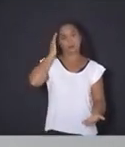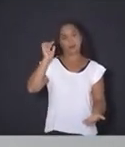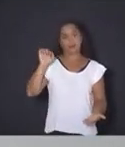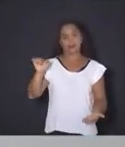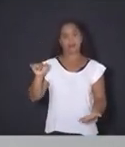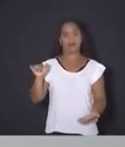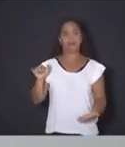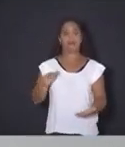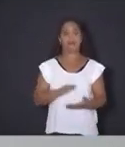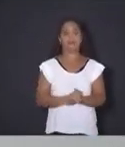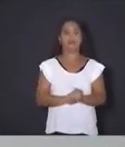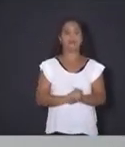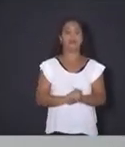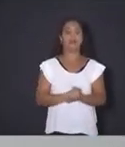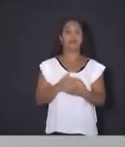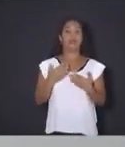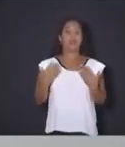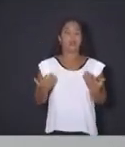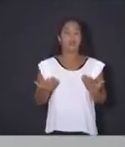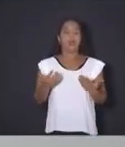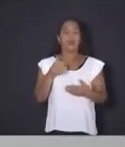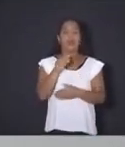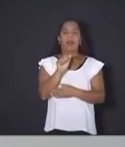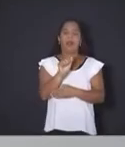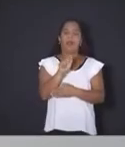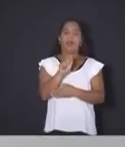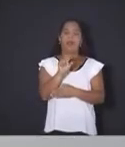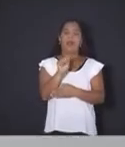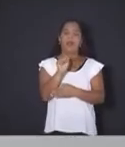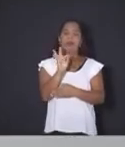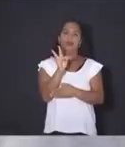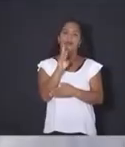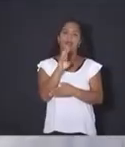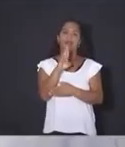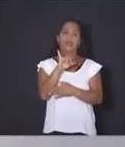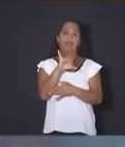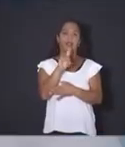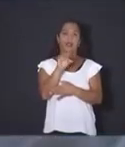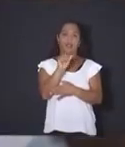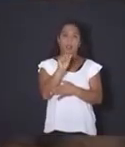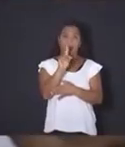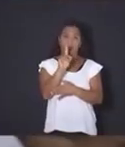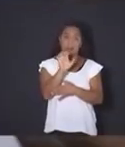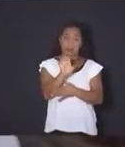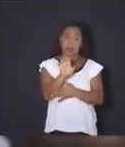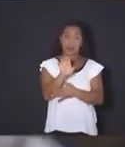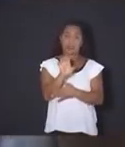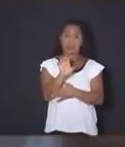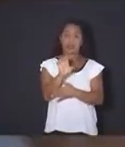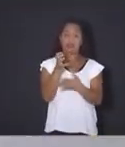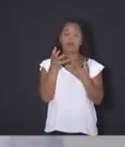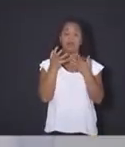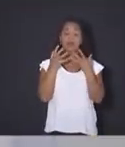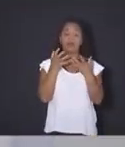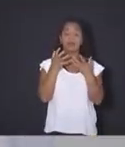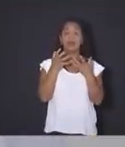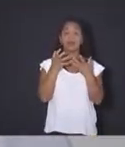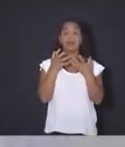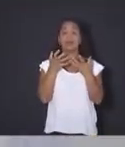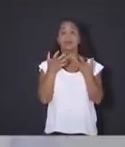e essa idéia da austeridade tenta colocar sobre a população